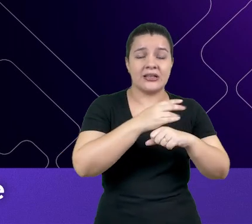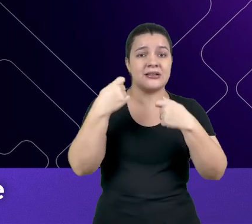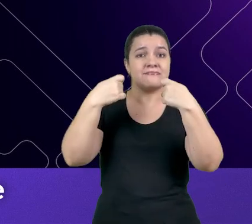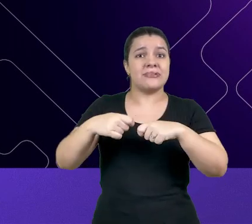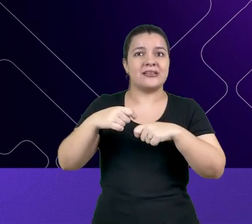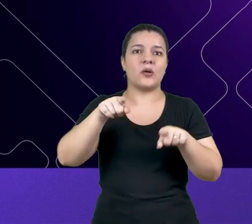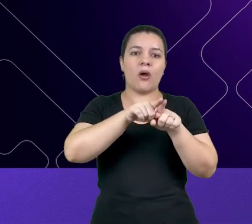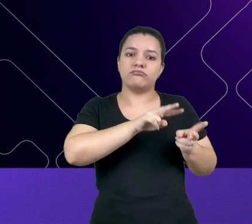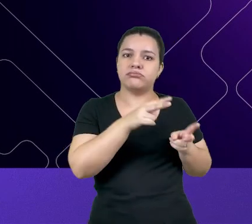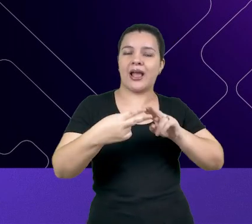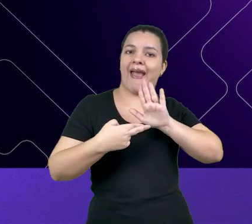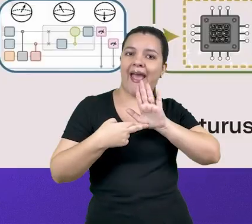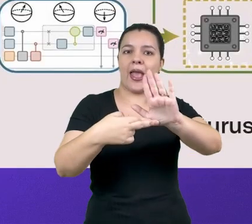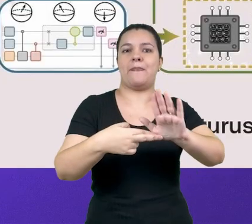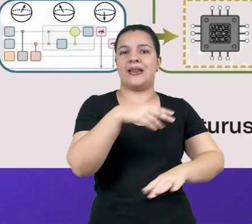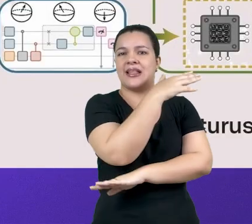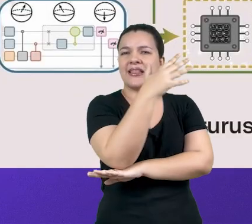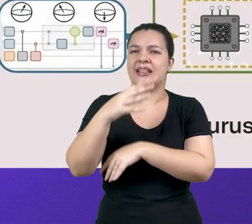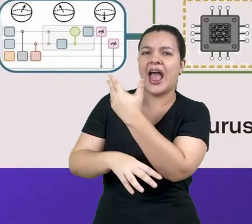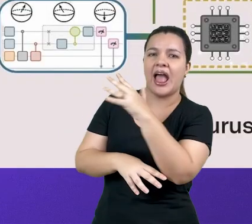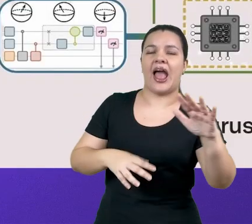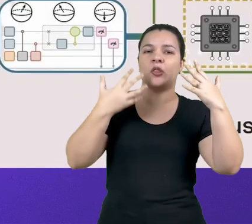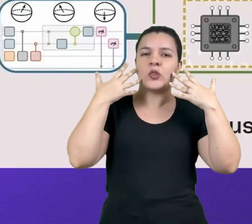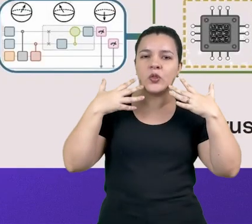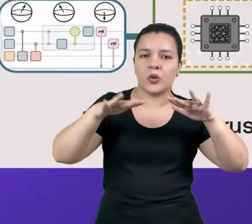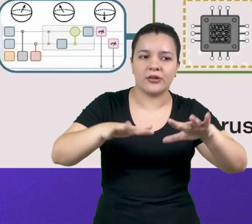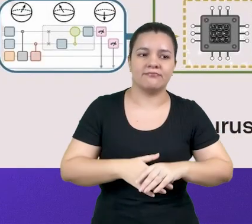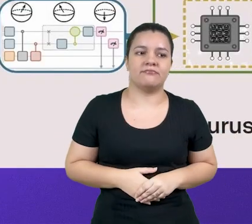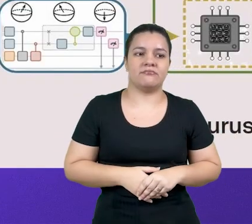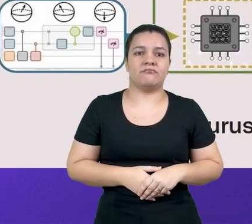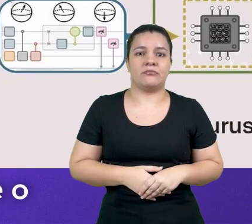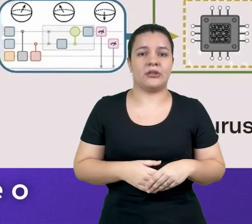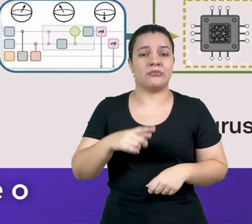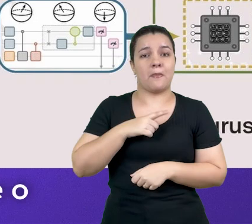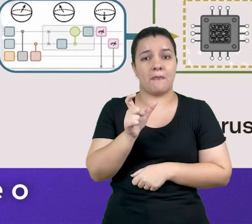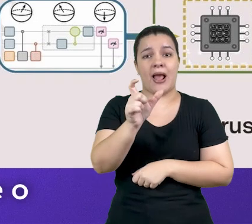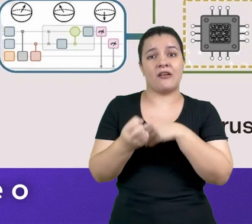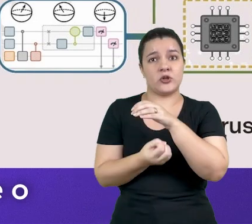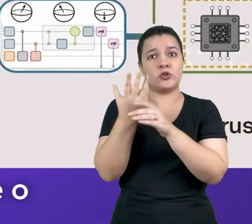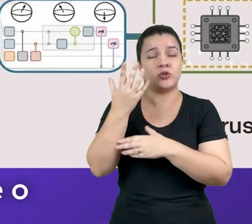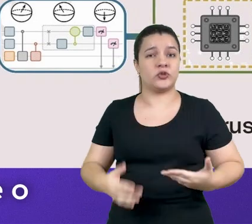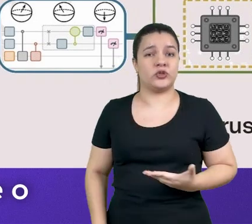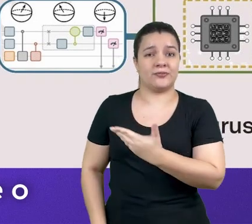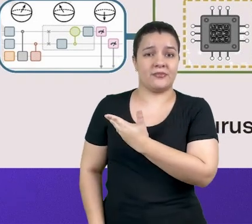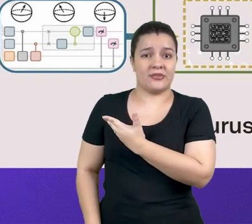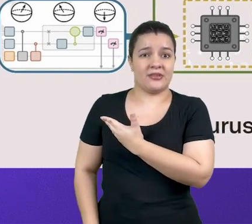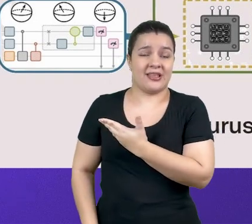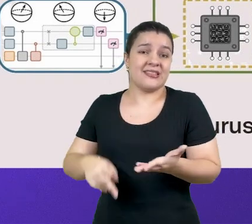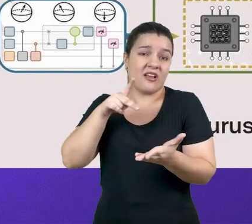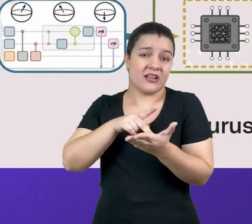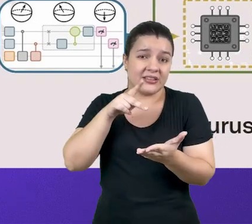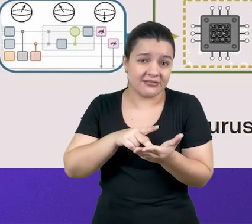de uma máquina que represente a natureza. E aí surge o termo de química computacional quântica. Bom, na verdade, o